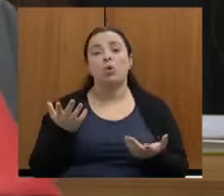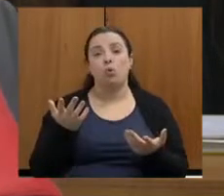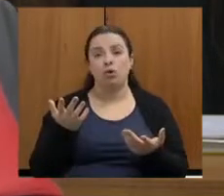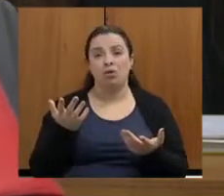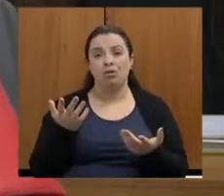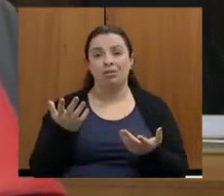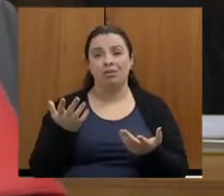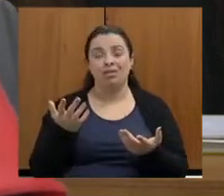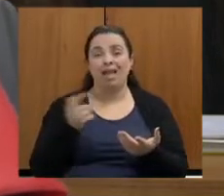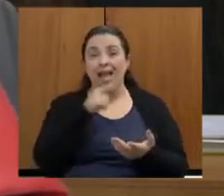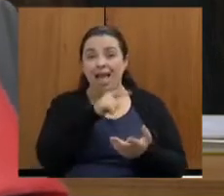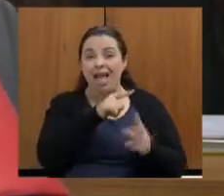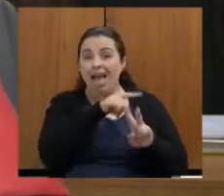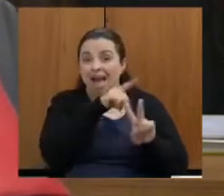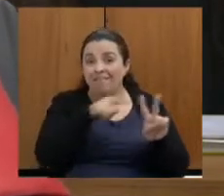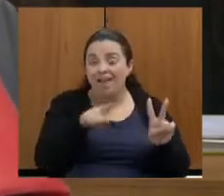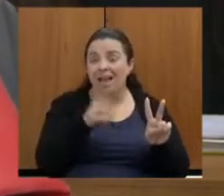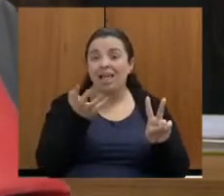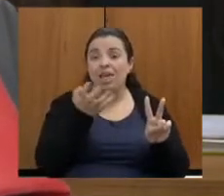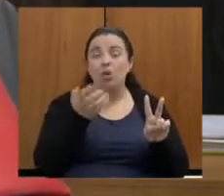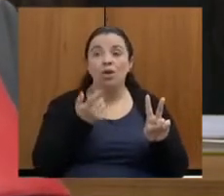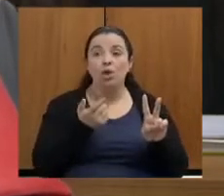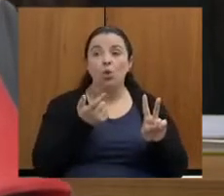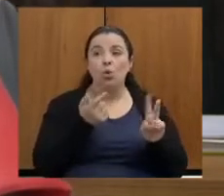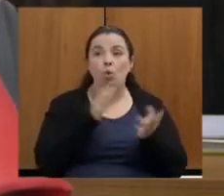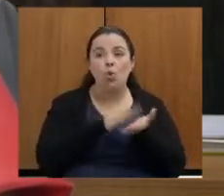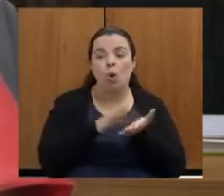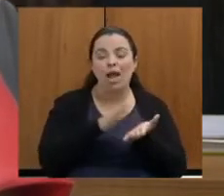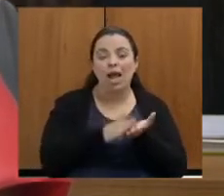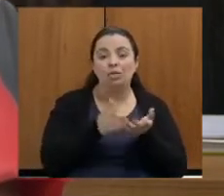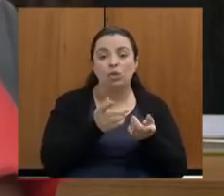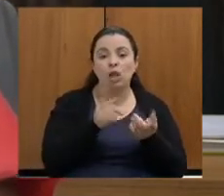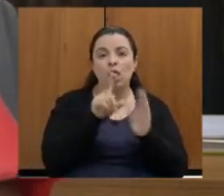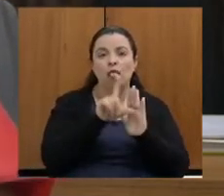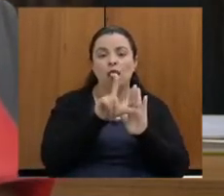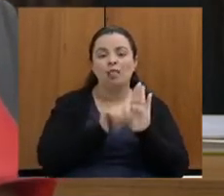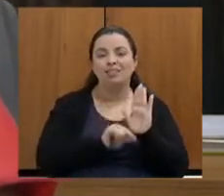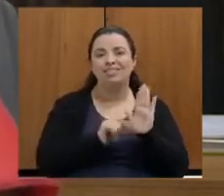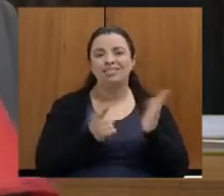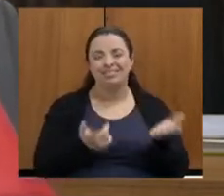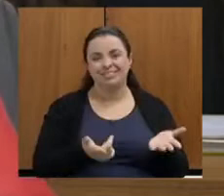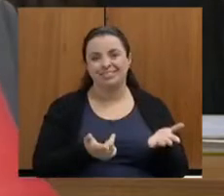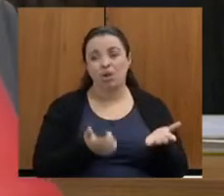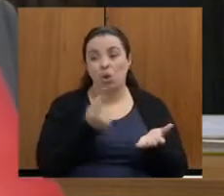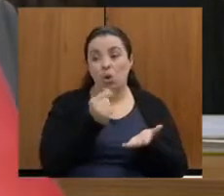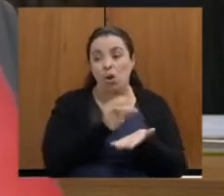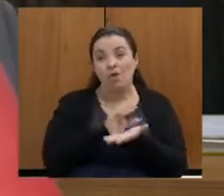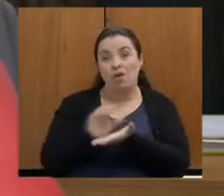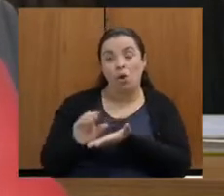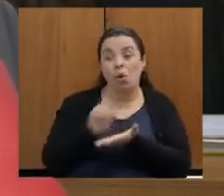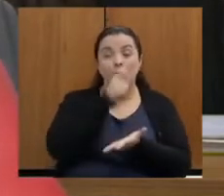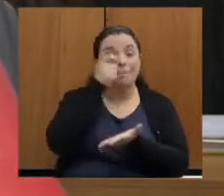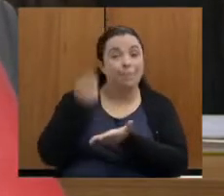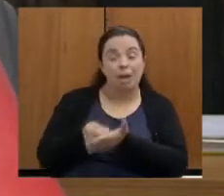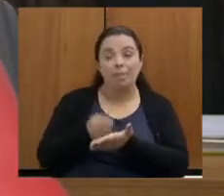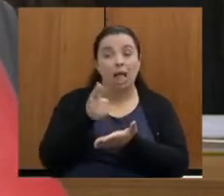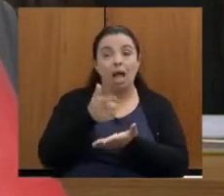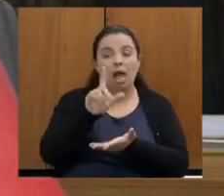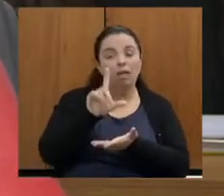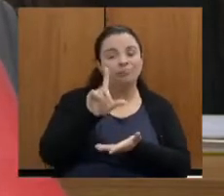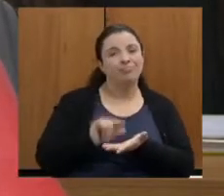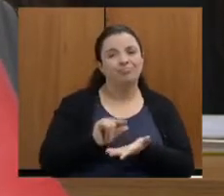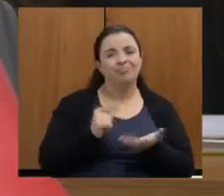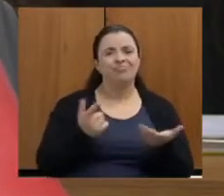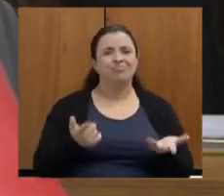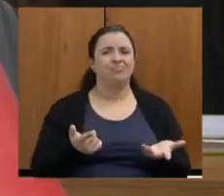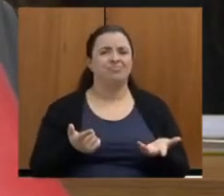reduzir o gasto o investimento o pagamento seja